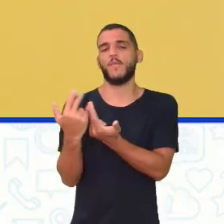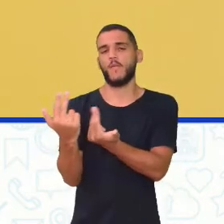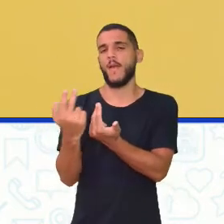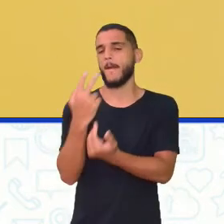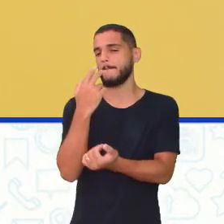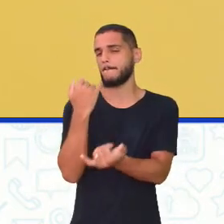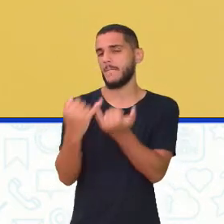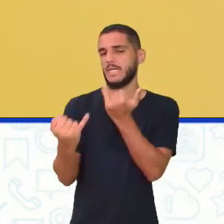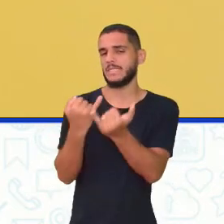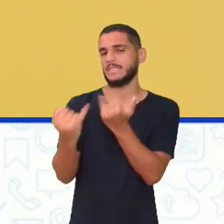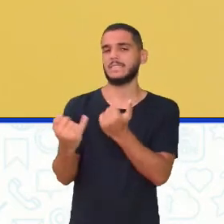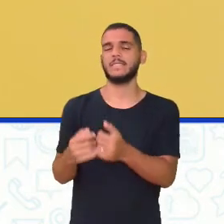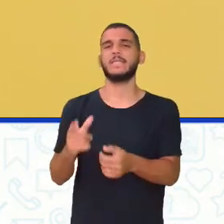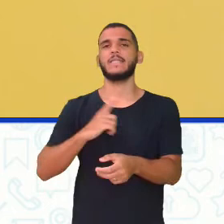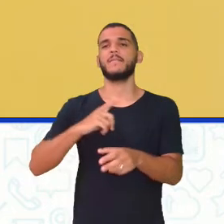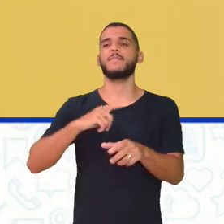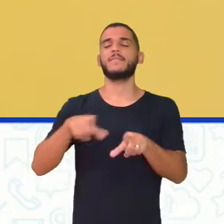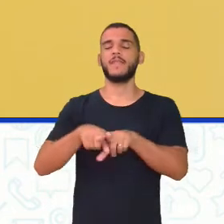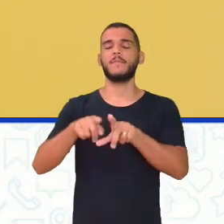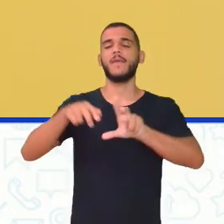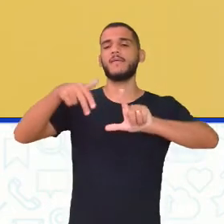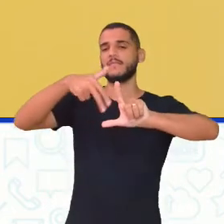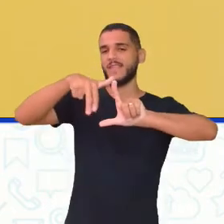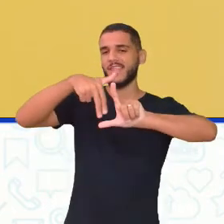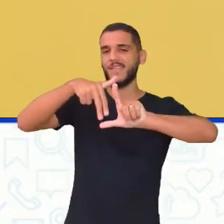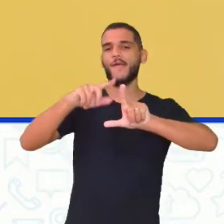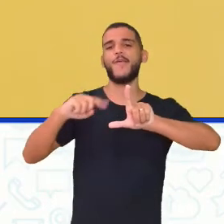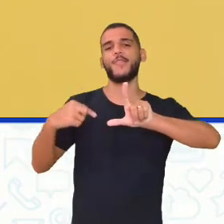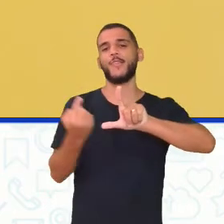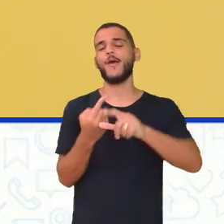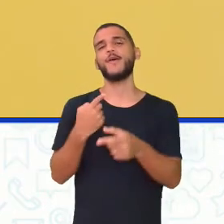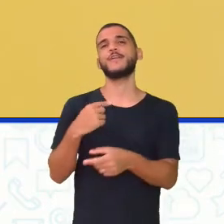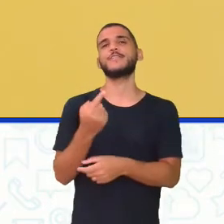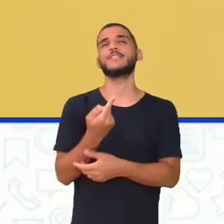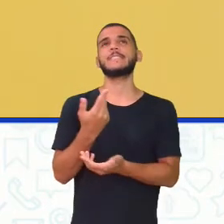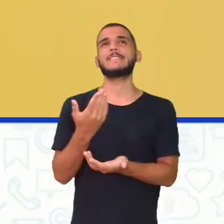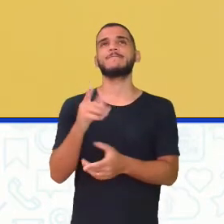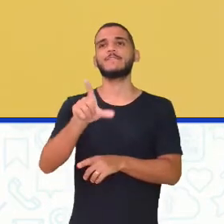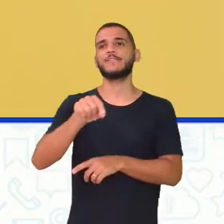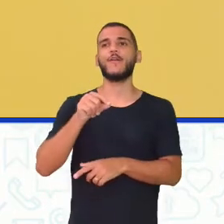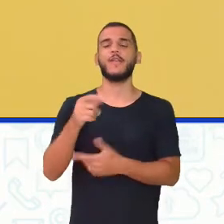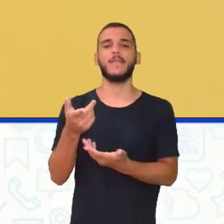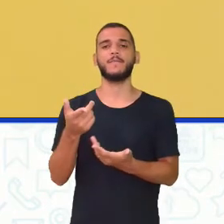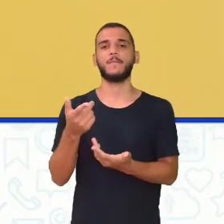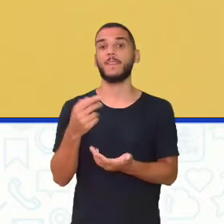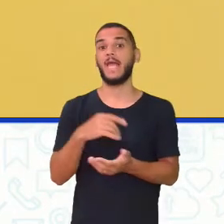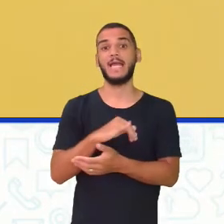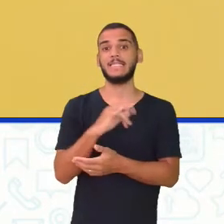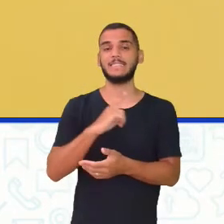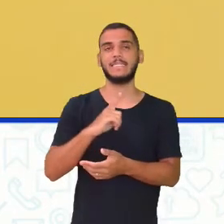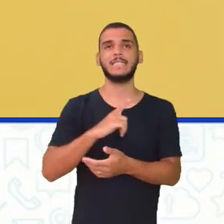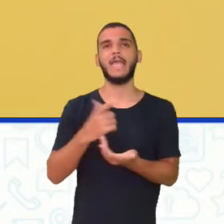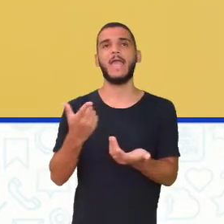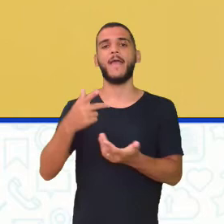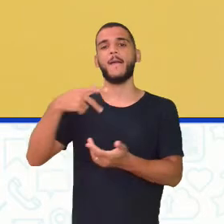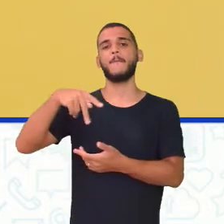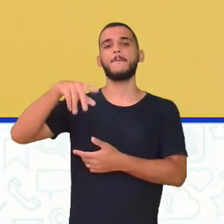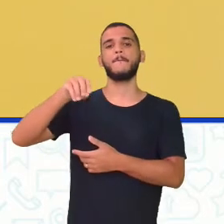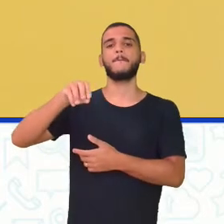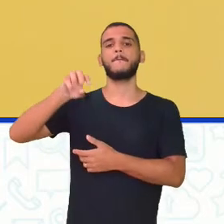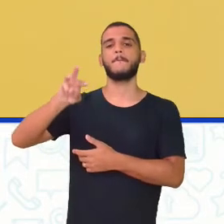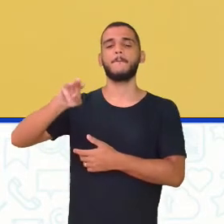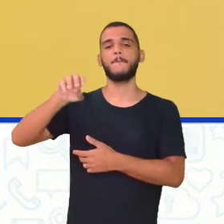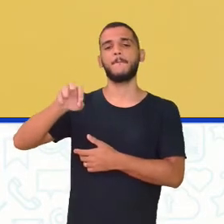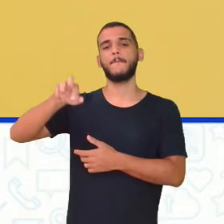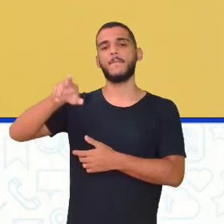gente, né? Aquele desenho animado que a gente escolhe para ser. Ah, quem é você dos Power Rangers? Aí, sou Power Ranger. Power Ranger nem